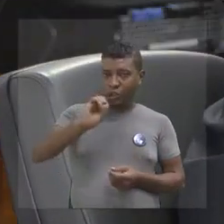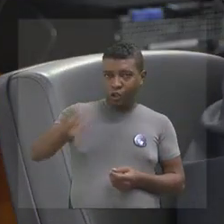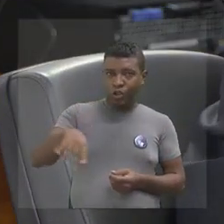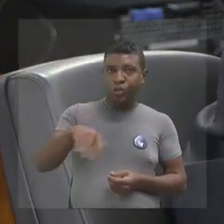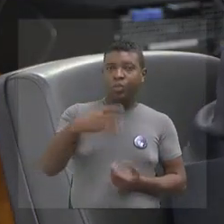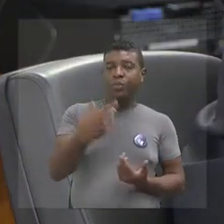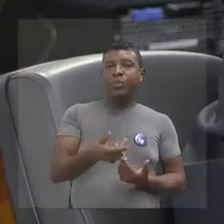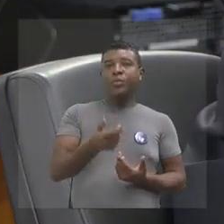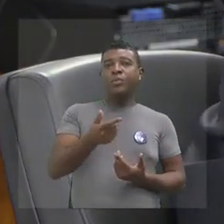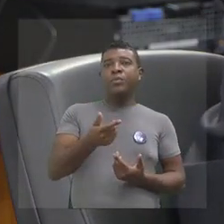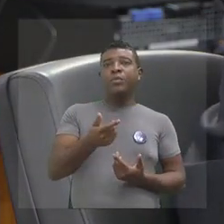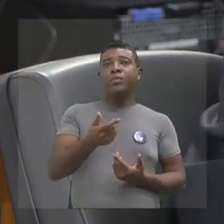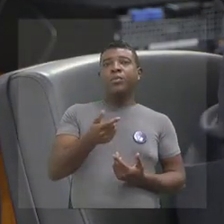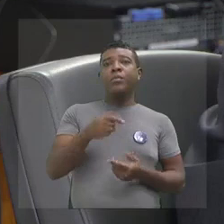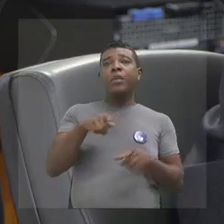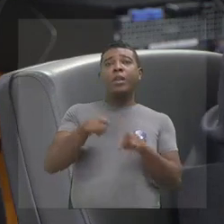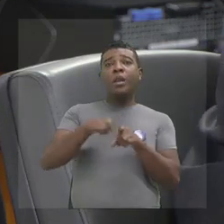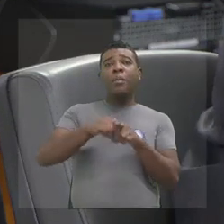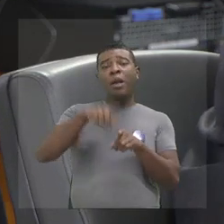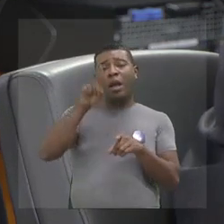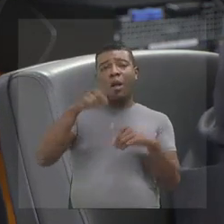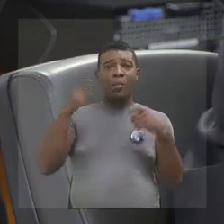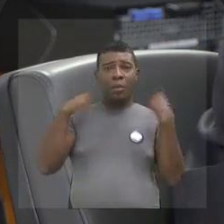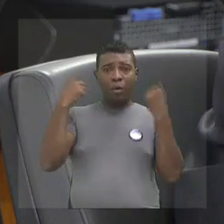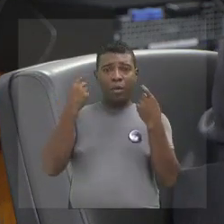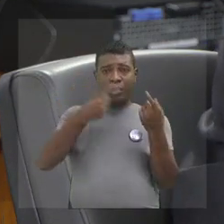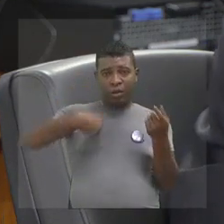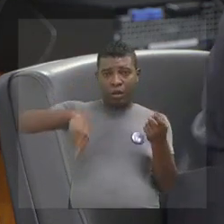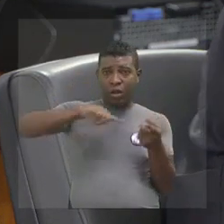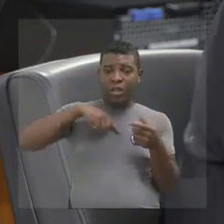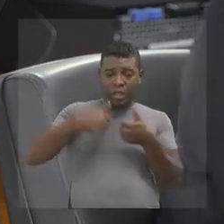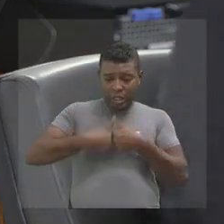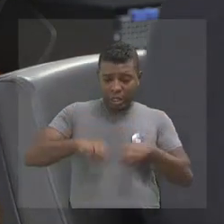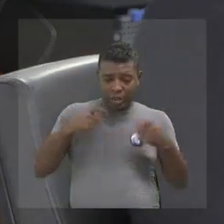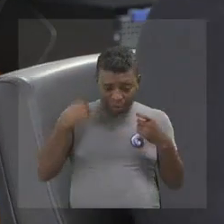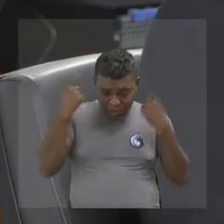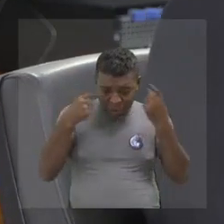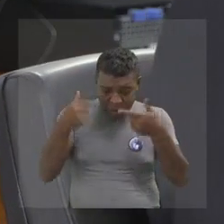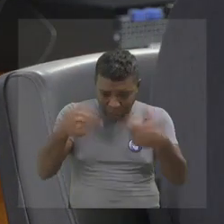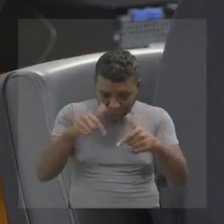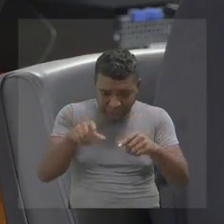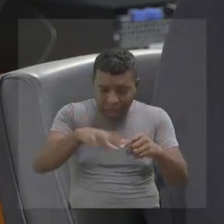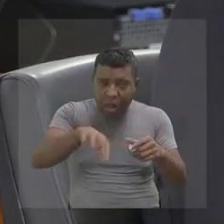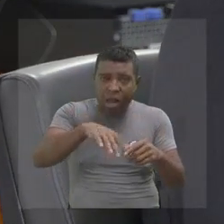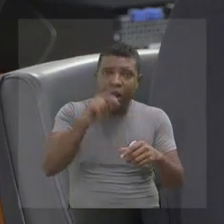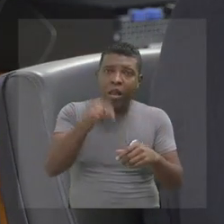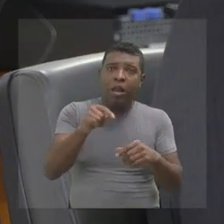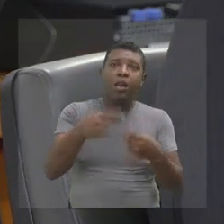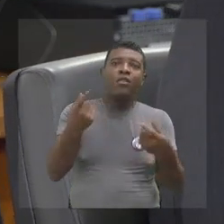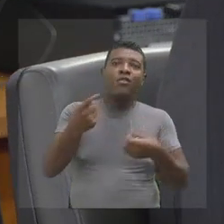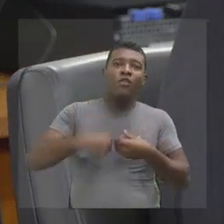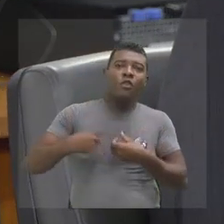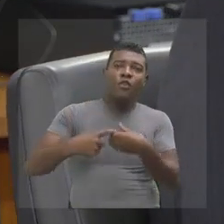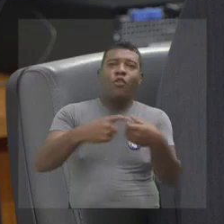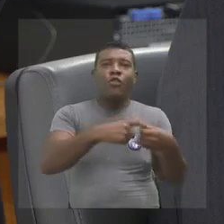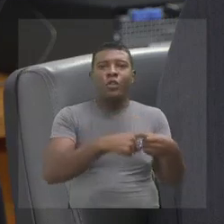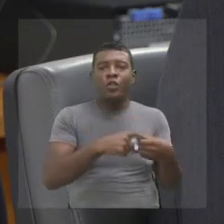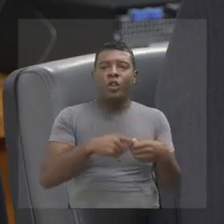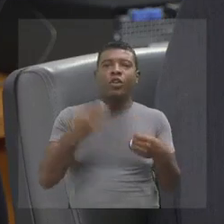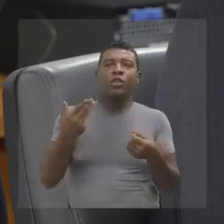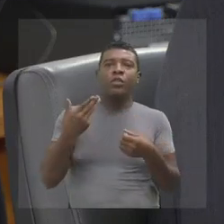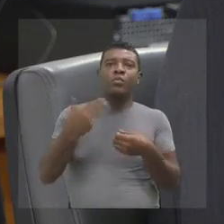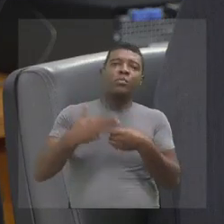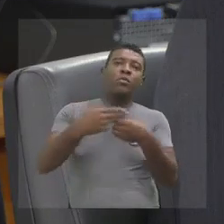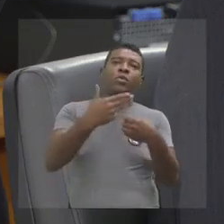mencione adaptar dessa é uma grande preocupação Nossa nós temos trabalhado com os consórcios intermunicipais E aí e o senhor